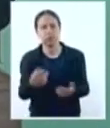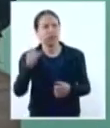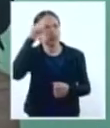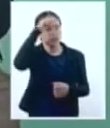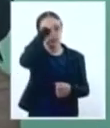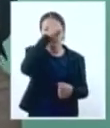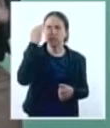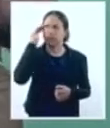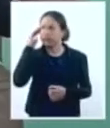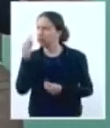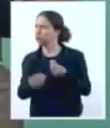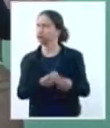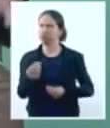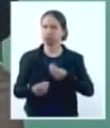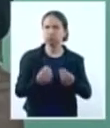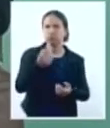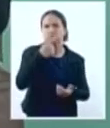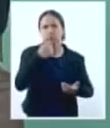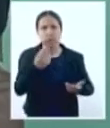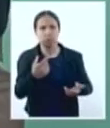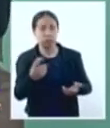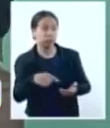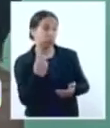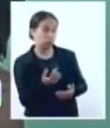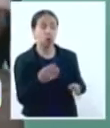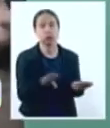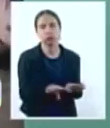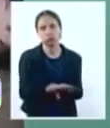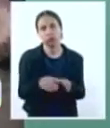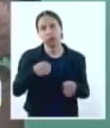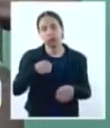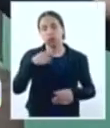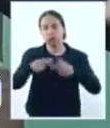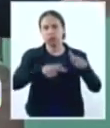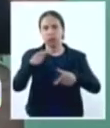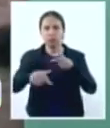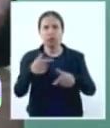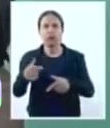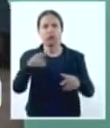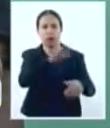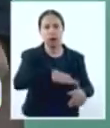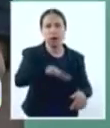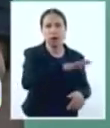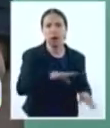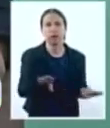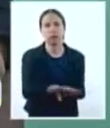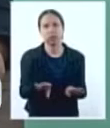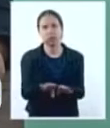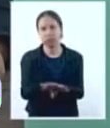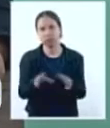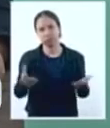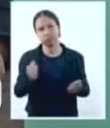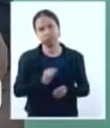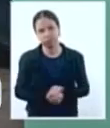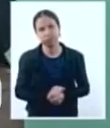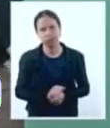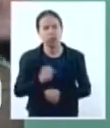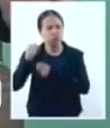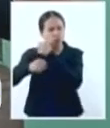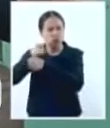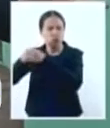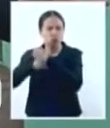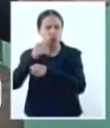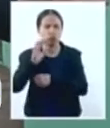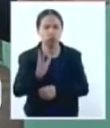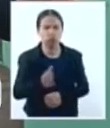até para a gente mesmo. É verdade. Às vezes, eu que trabalhei muito tempo na área, tomo chapéu às vezes, pago mais caro do que deveria. Sim. E aí,